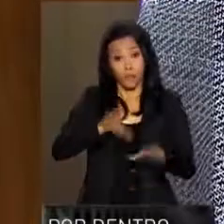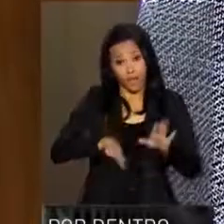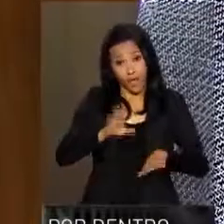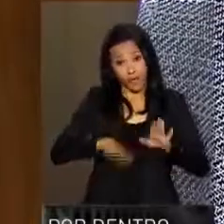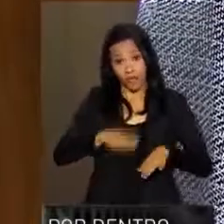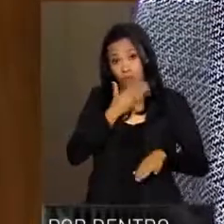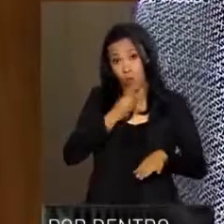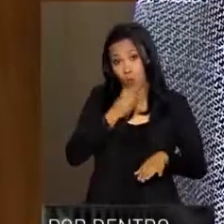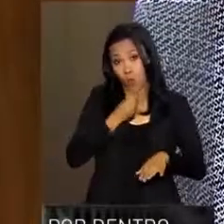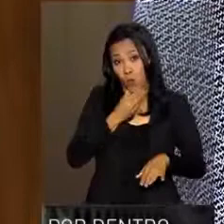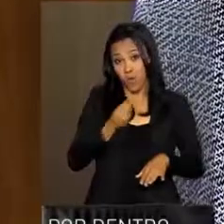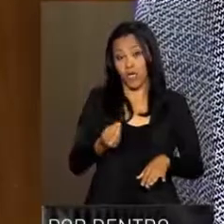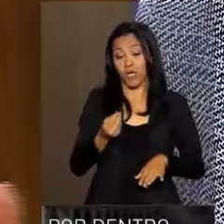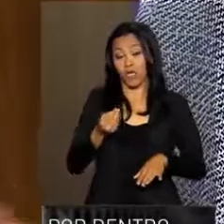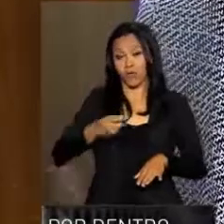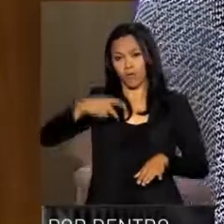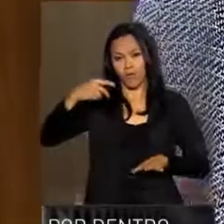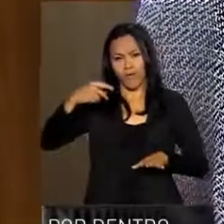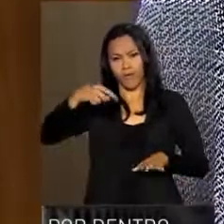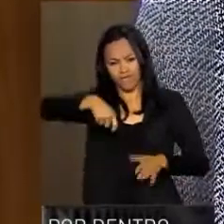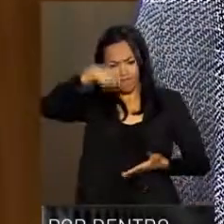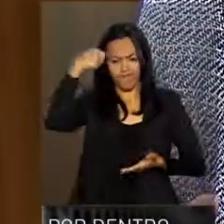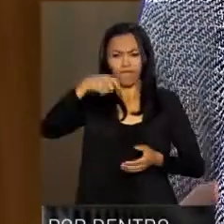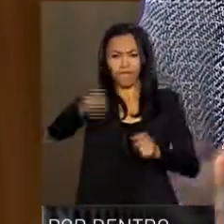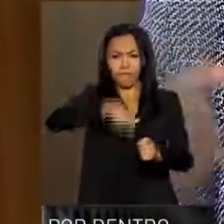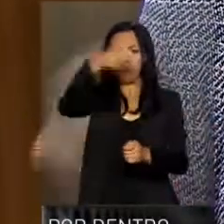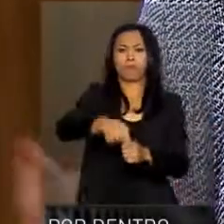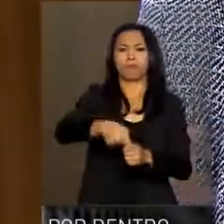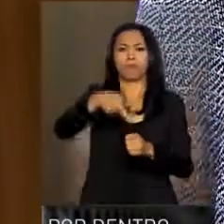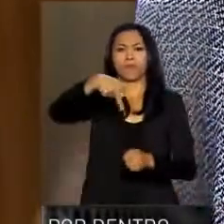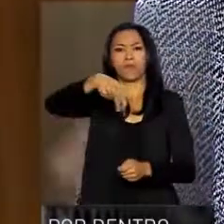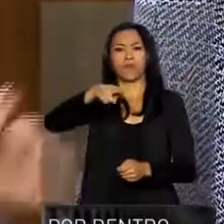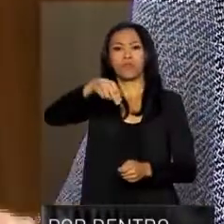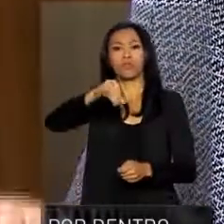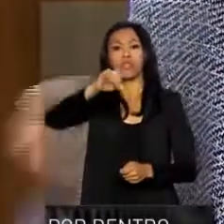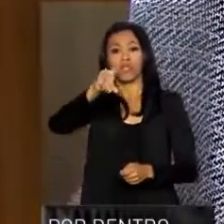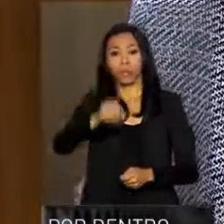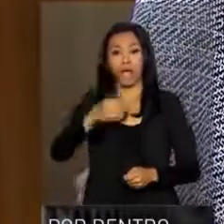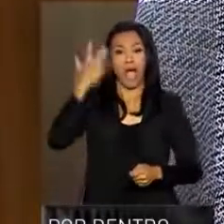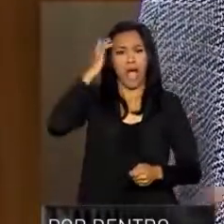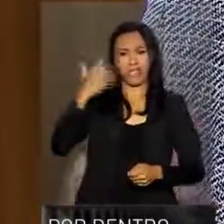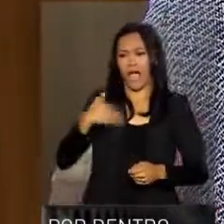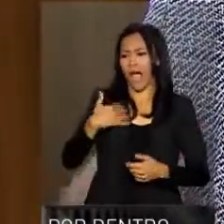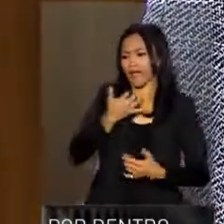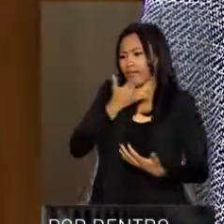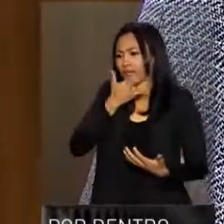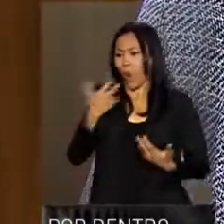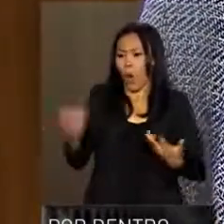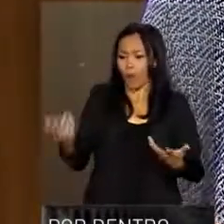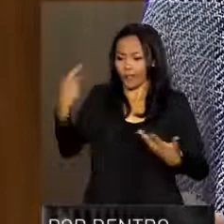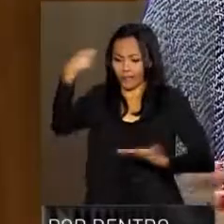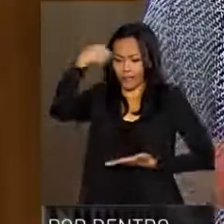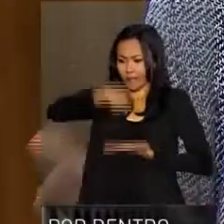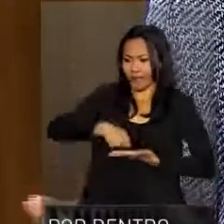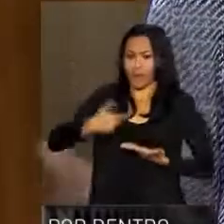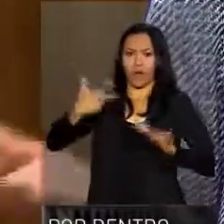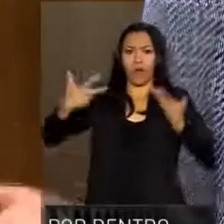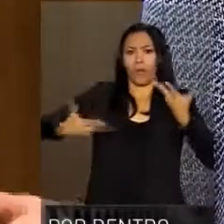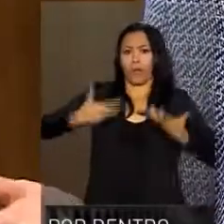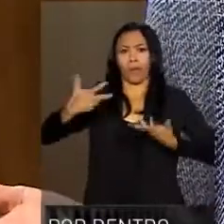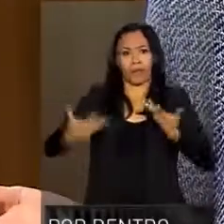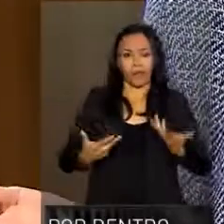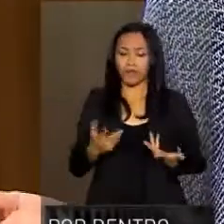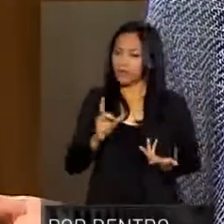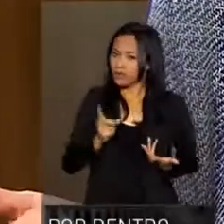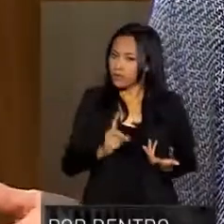acha que ele está sendo injustiçado então já existe isso ou seja alguma questão cultural que tem que nós precisamos romper com isso que esse homem ele